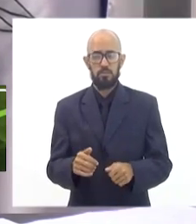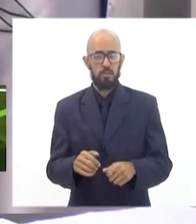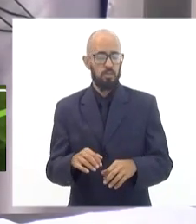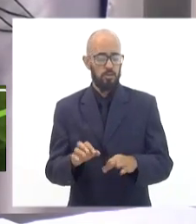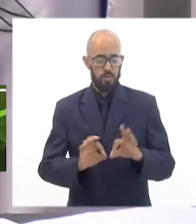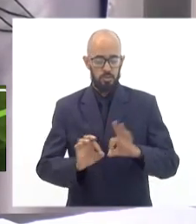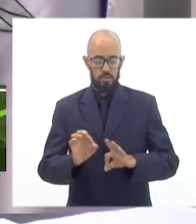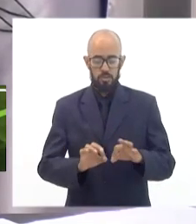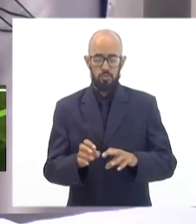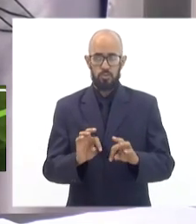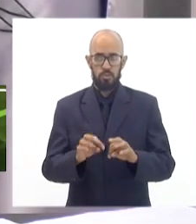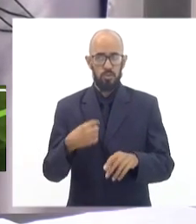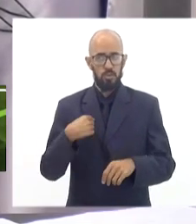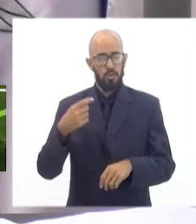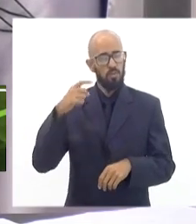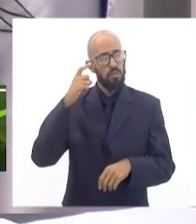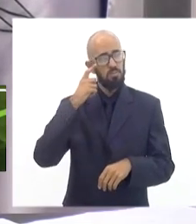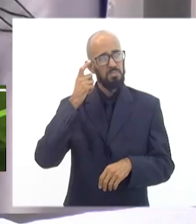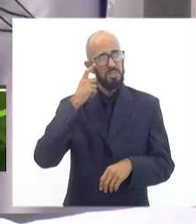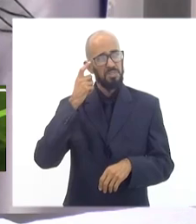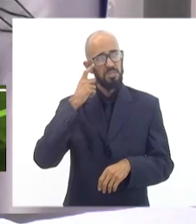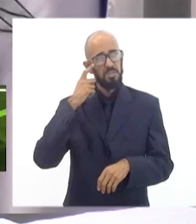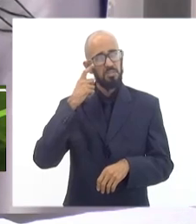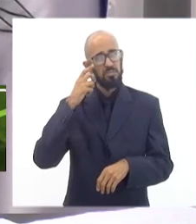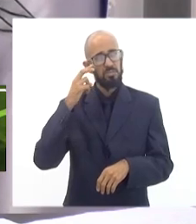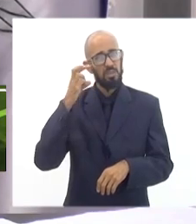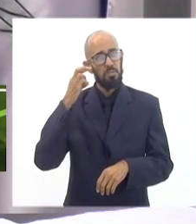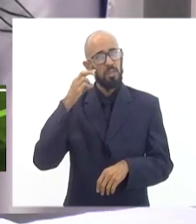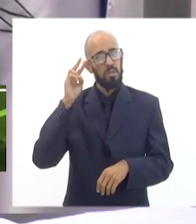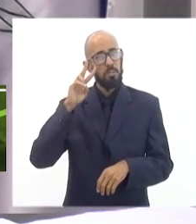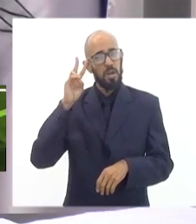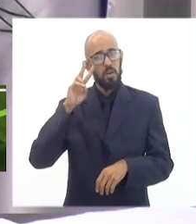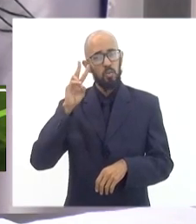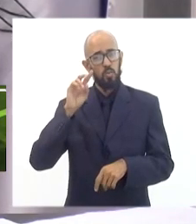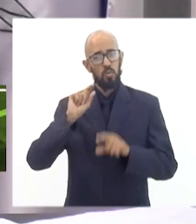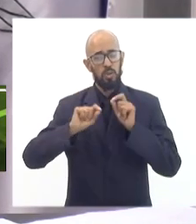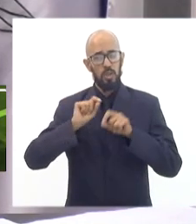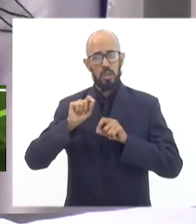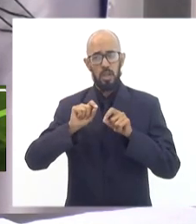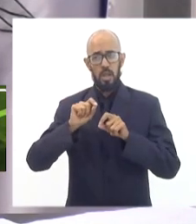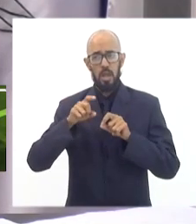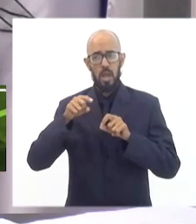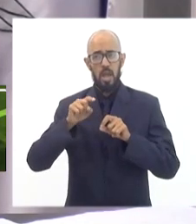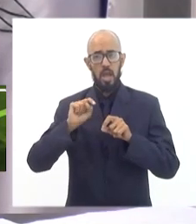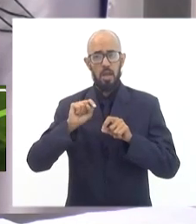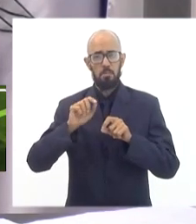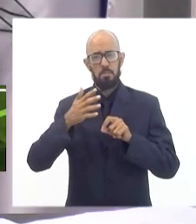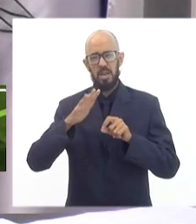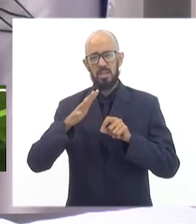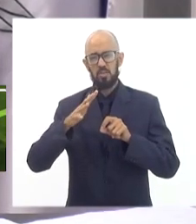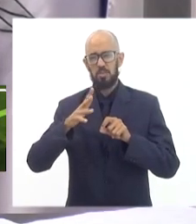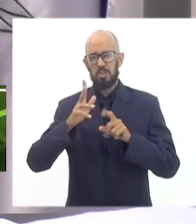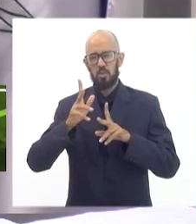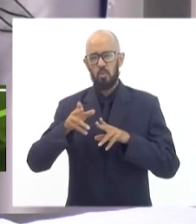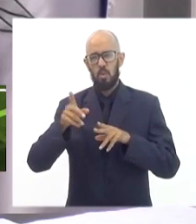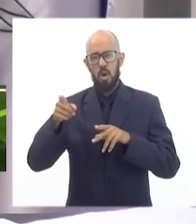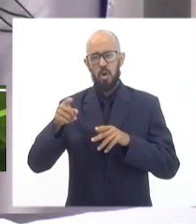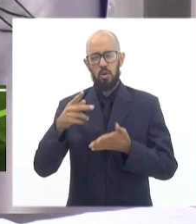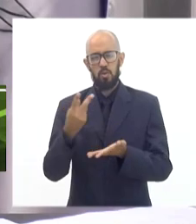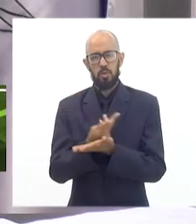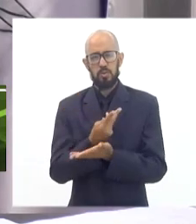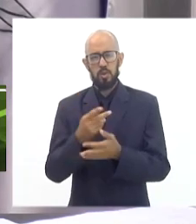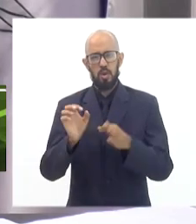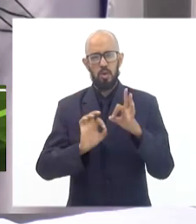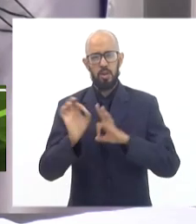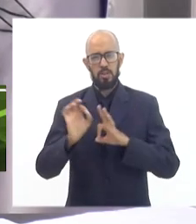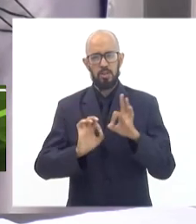eu tava aqui memória usando e é muito similar a organização que teve a prefeitura da cidade